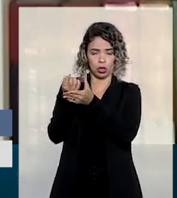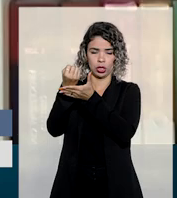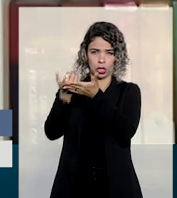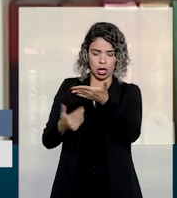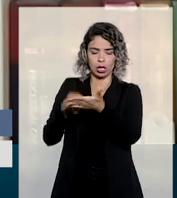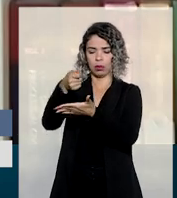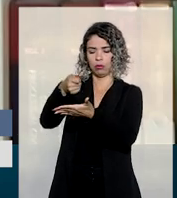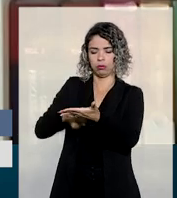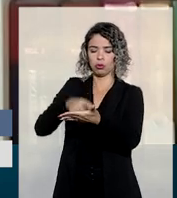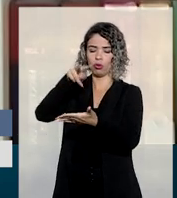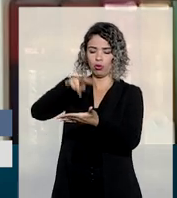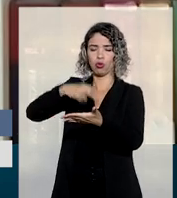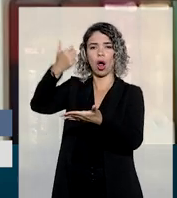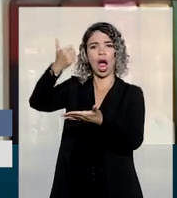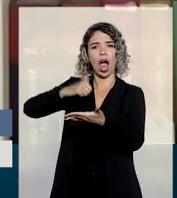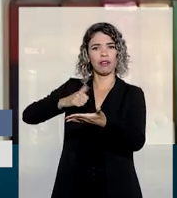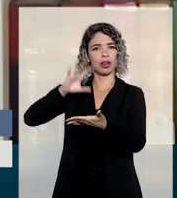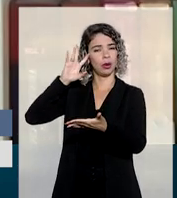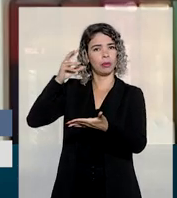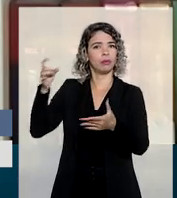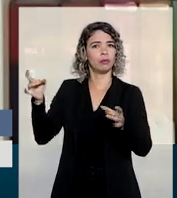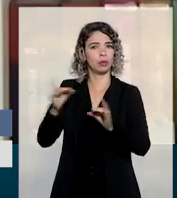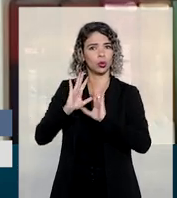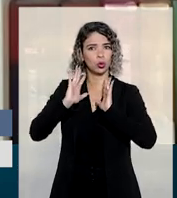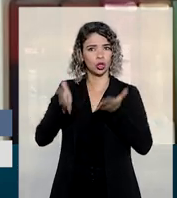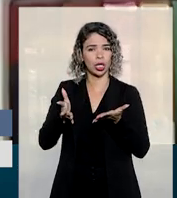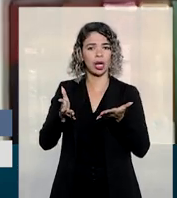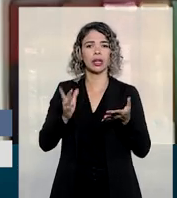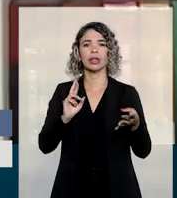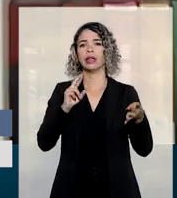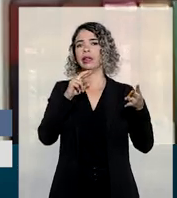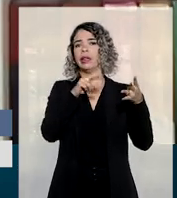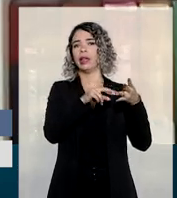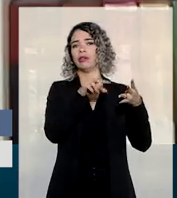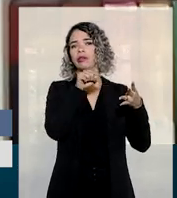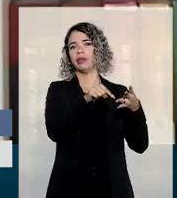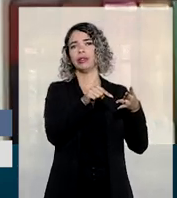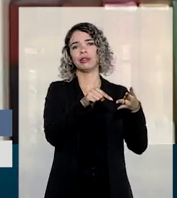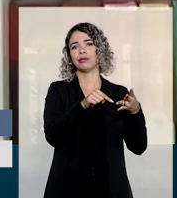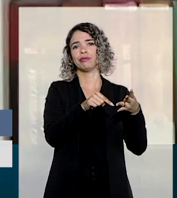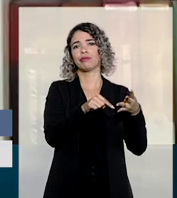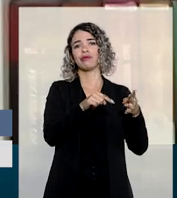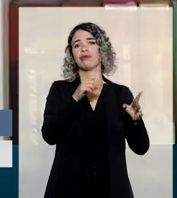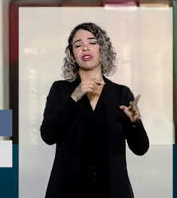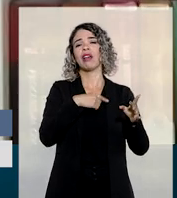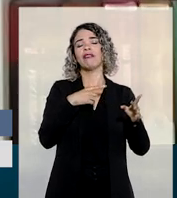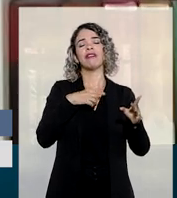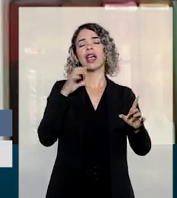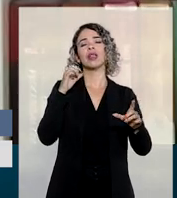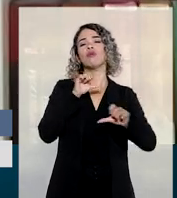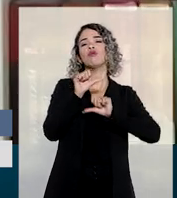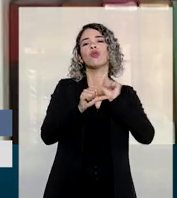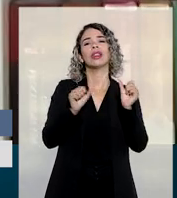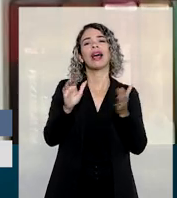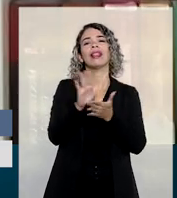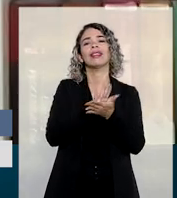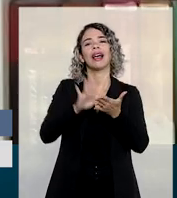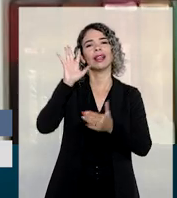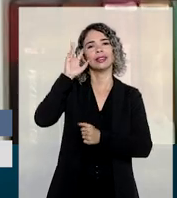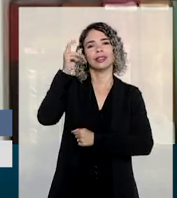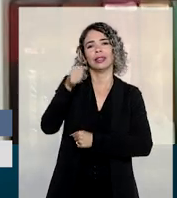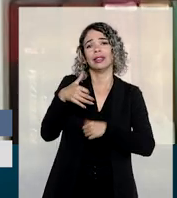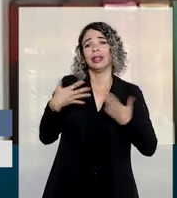embargos de declaração não impactam na decisão e, de consequência, não impactam naquele recurso que já havia sido